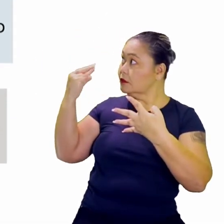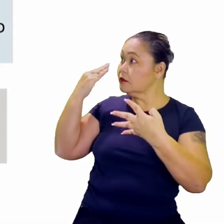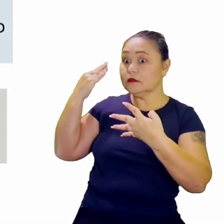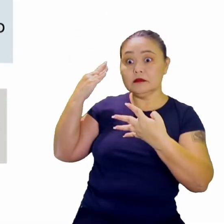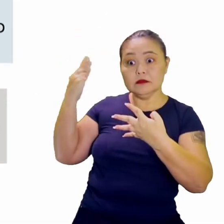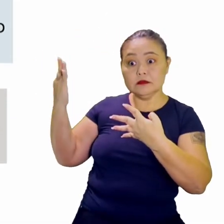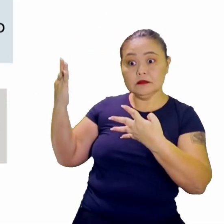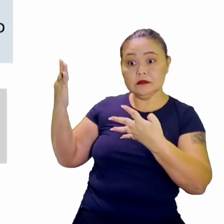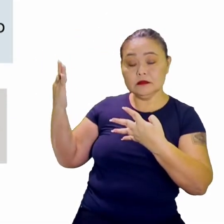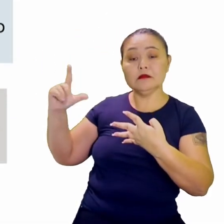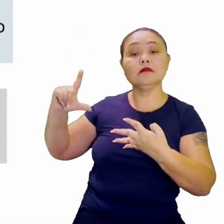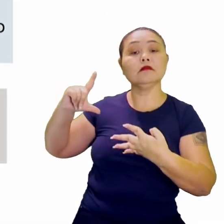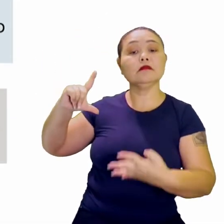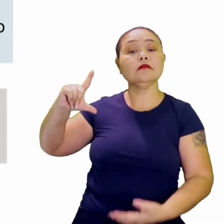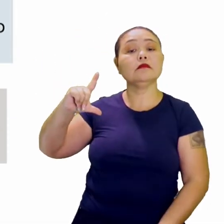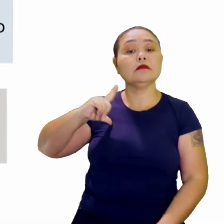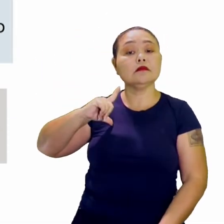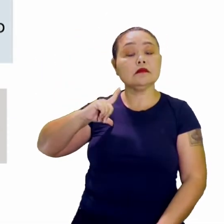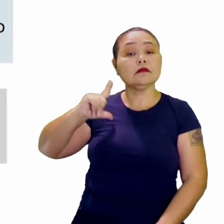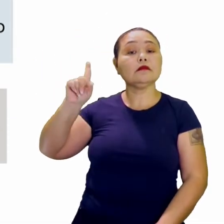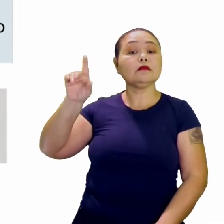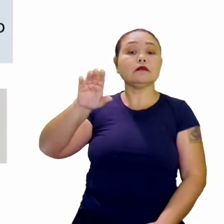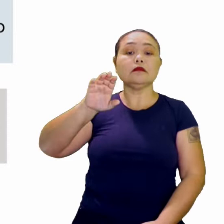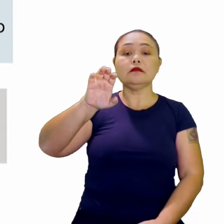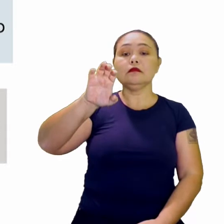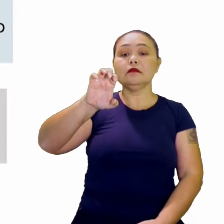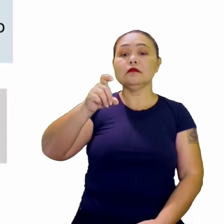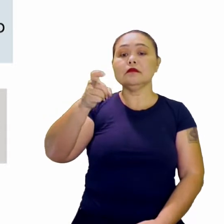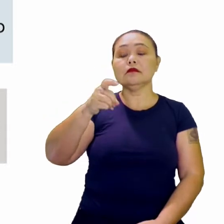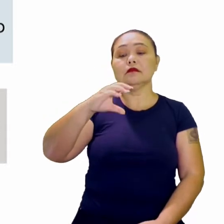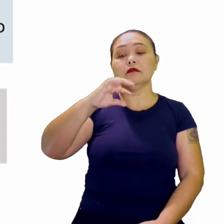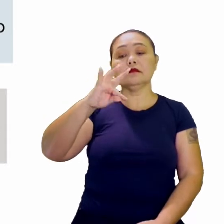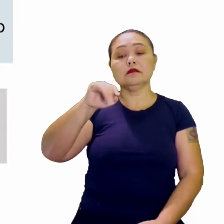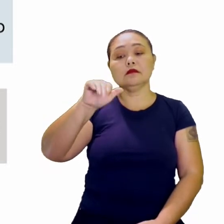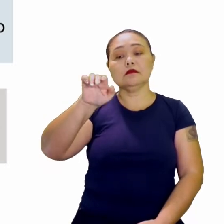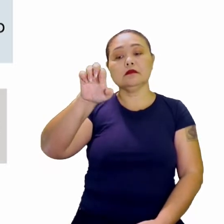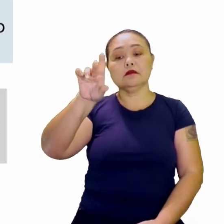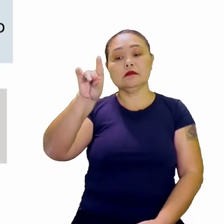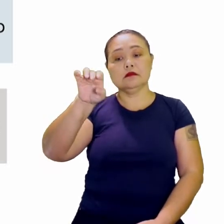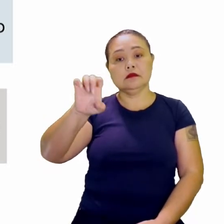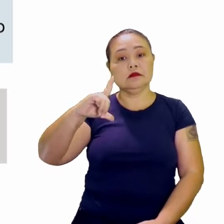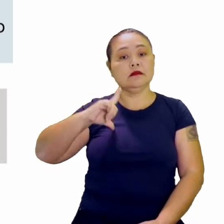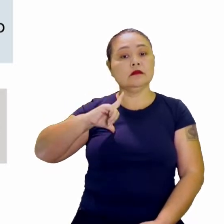né? Então, nós temos excitabilidade,